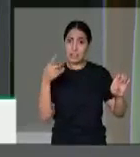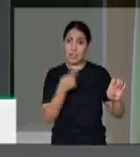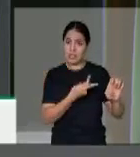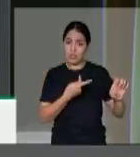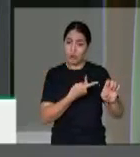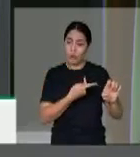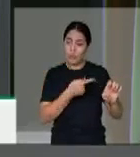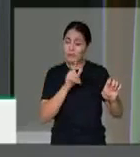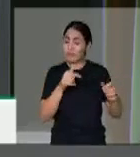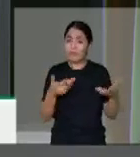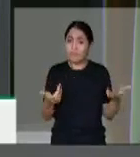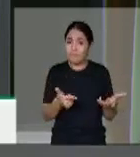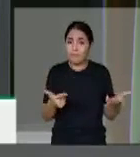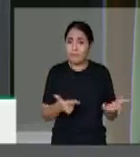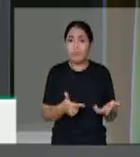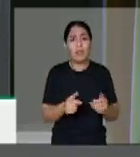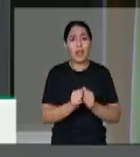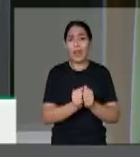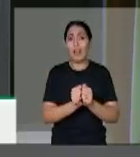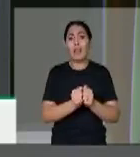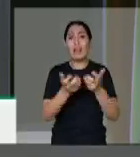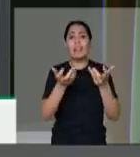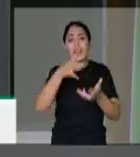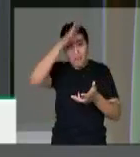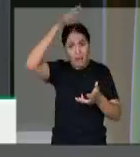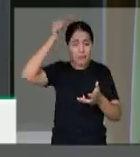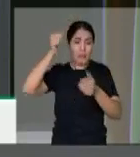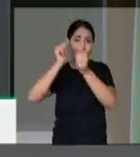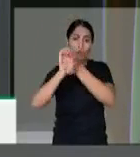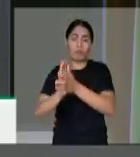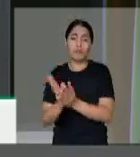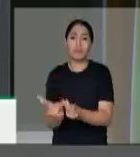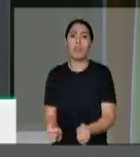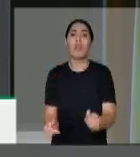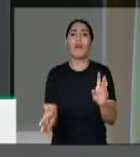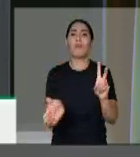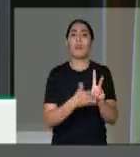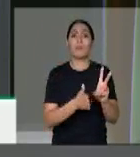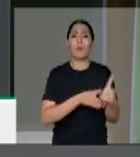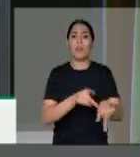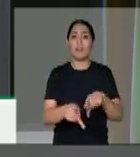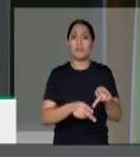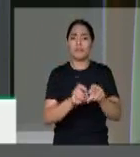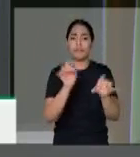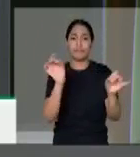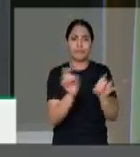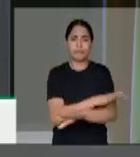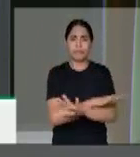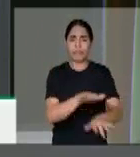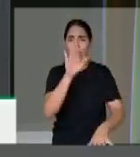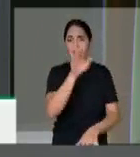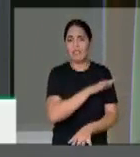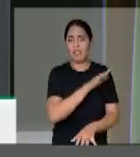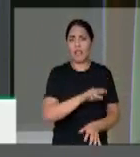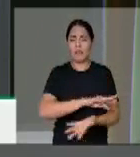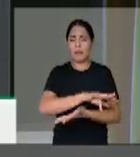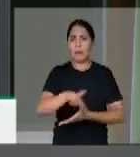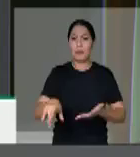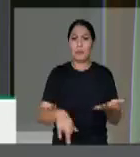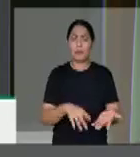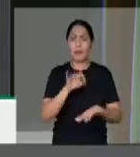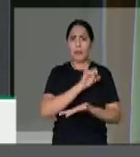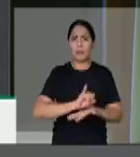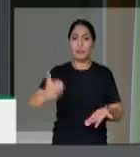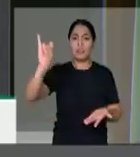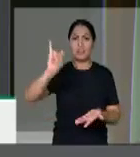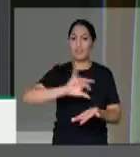com a destruição da Amazônia e com a dizimação dos povos indígenas, colocando em risco as exportações brasileiras